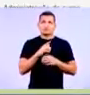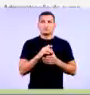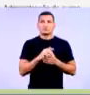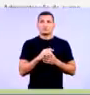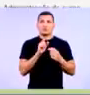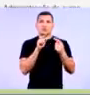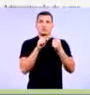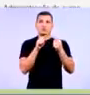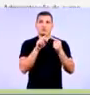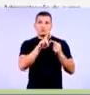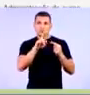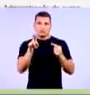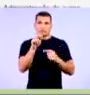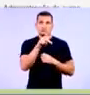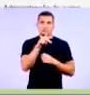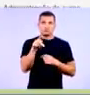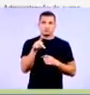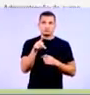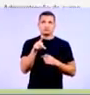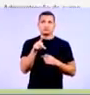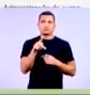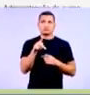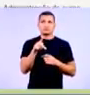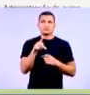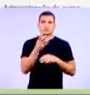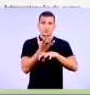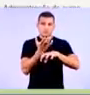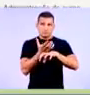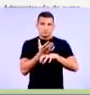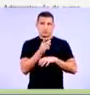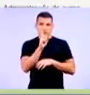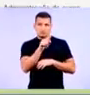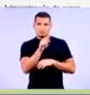de um nome prevista pelo professor. Clique em cima.